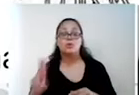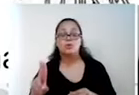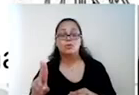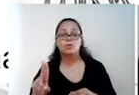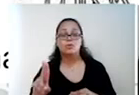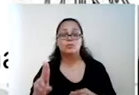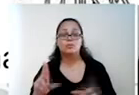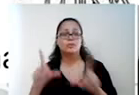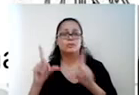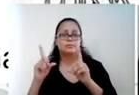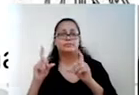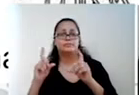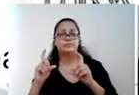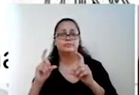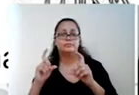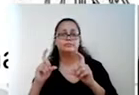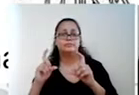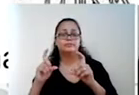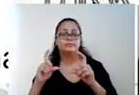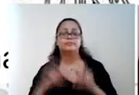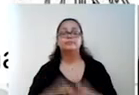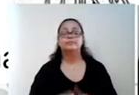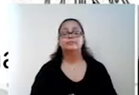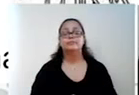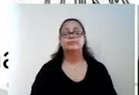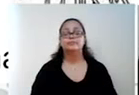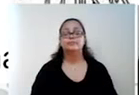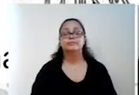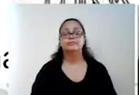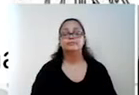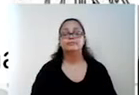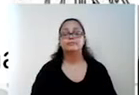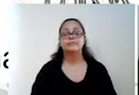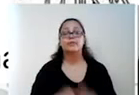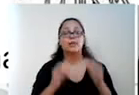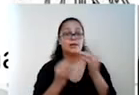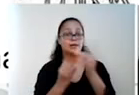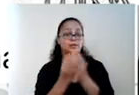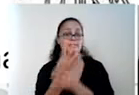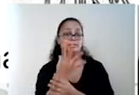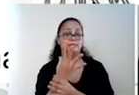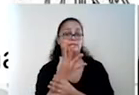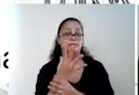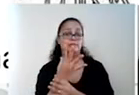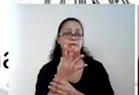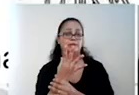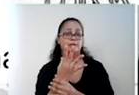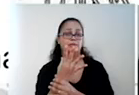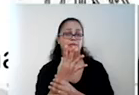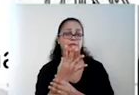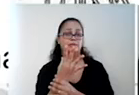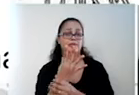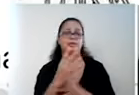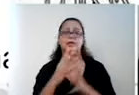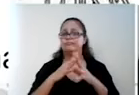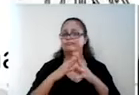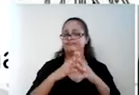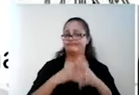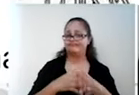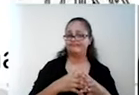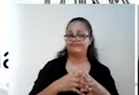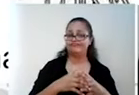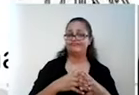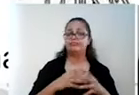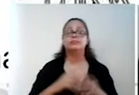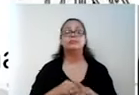gameta feminino, oosfera. As samambaias, as pteridófitas, elas são muito mais complexas que as briófitas,